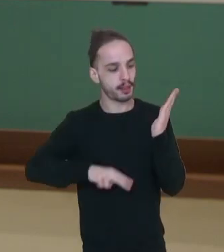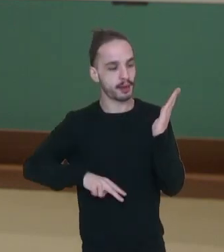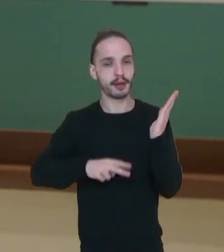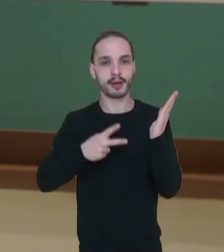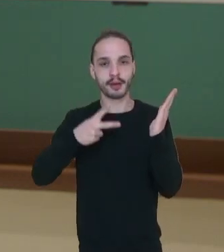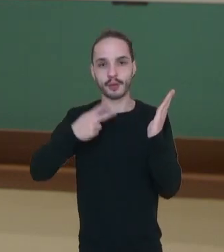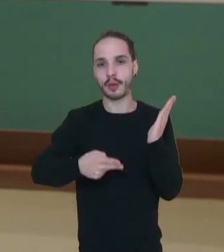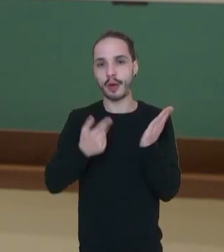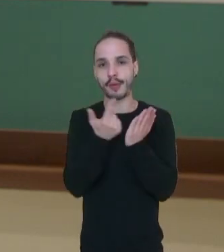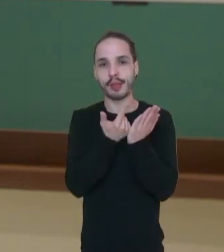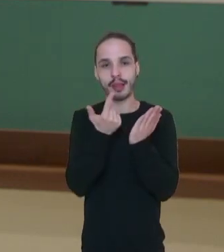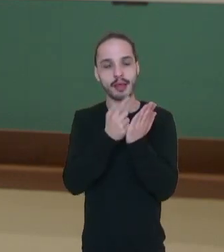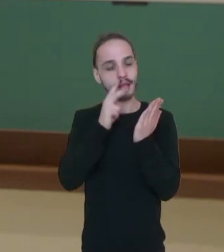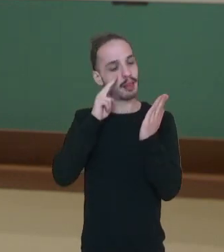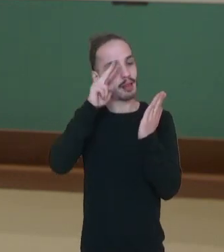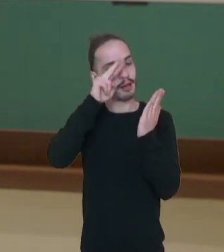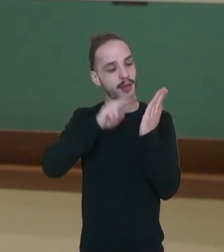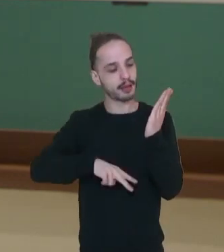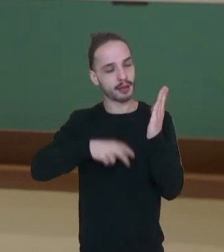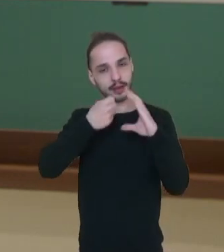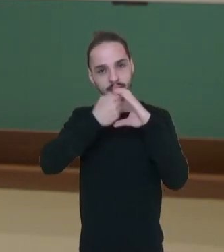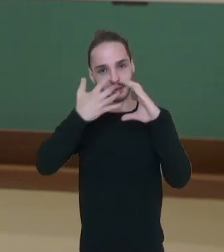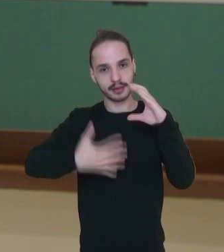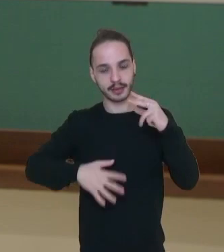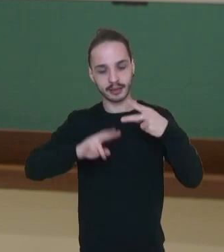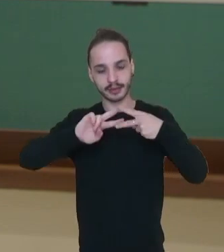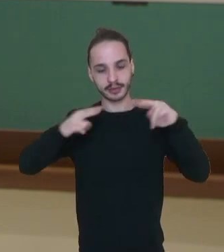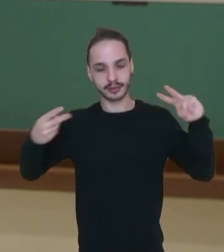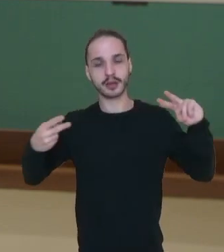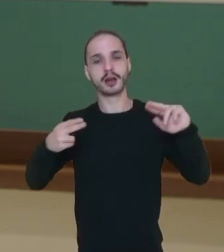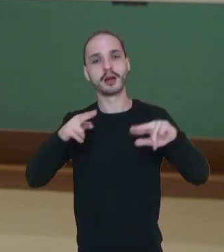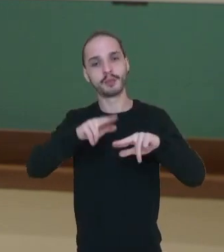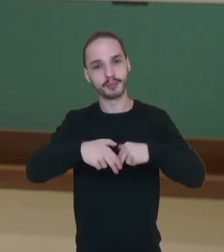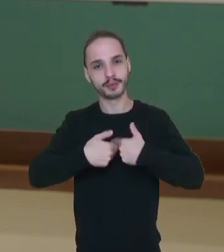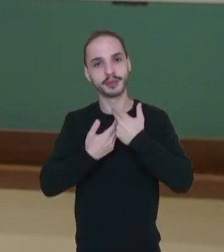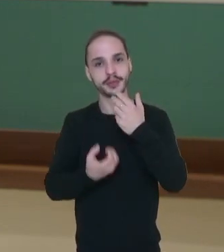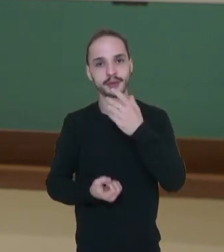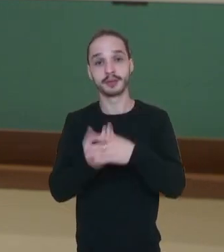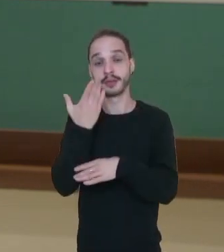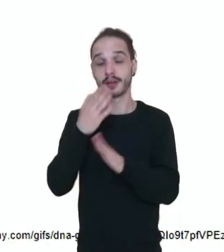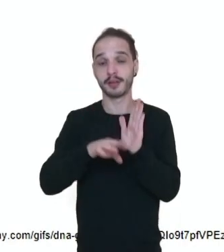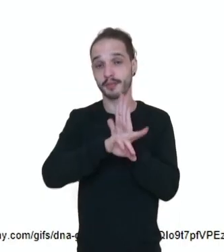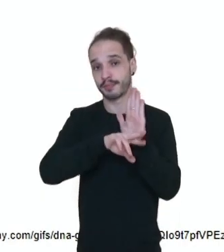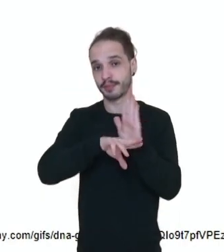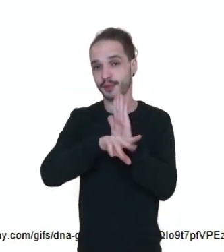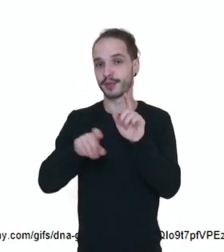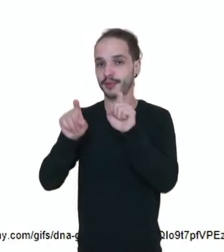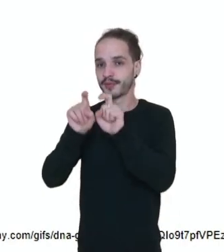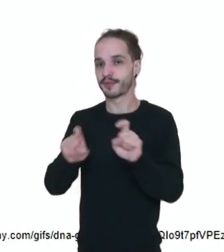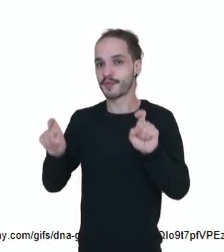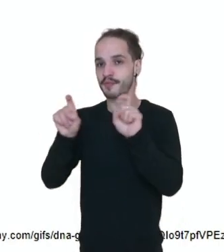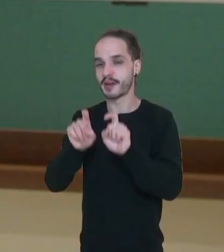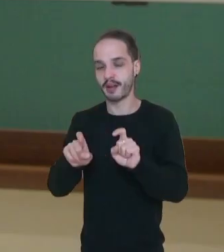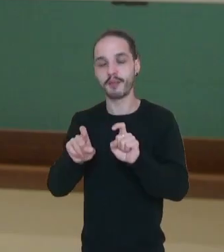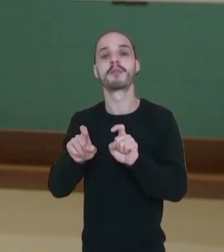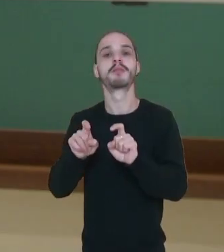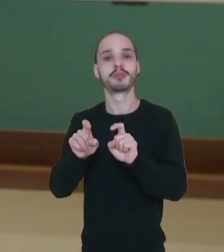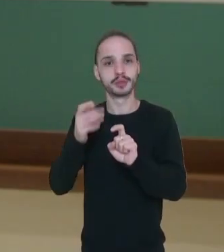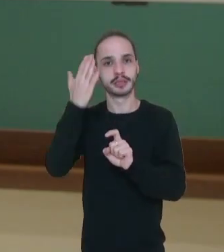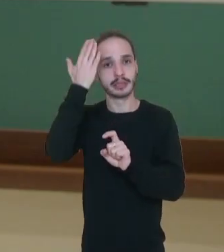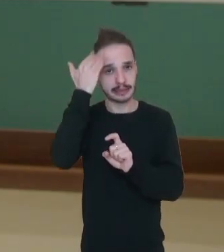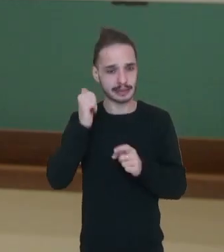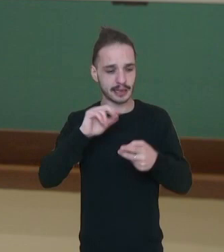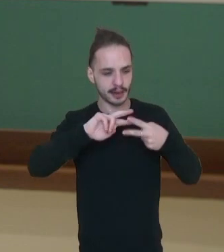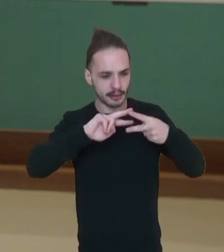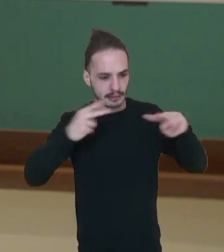início ao fim todas essas características. E então surgiu a bioinformática. Por quê? Nós sabemos desses genes,